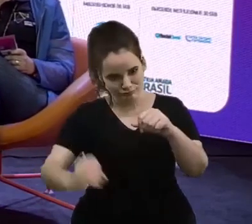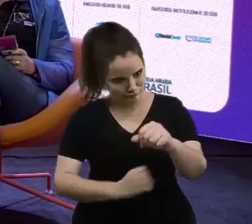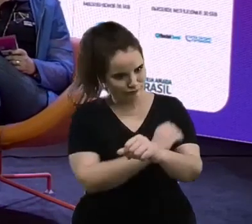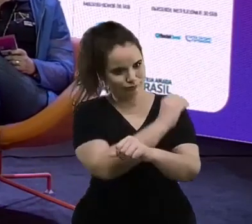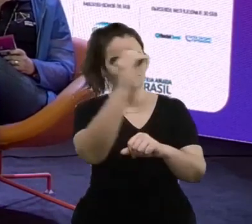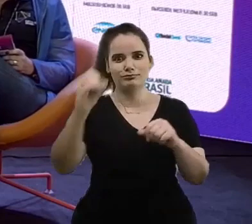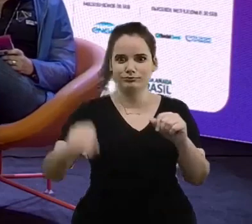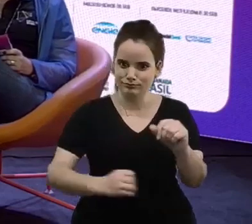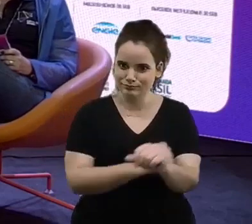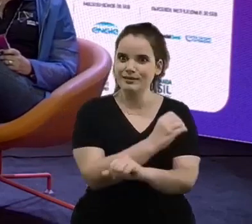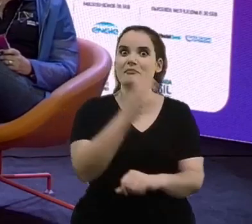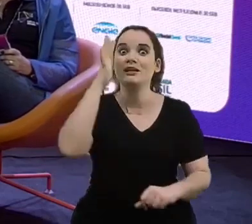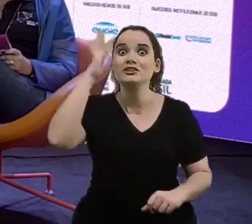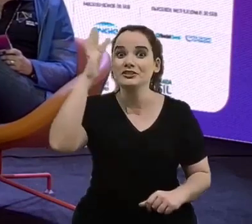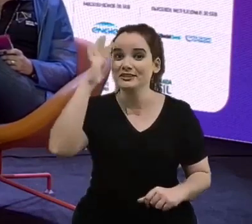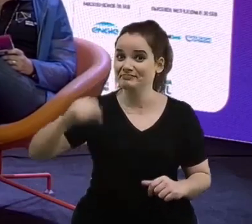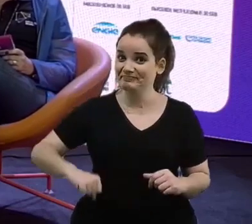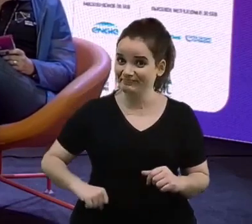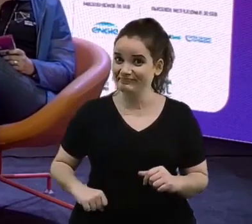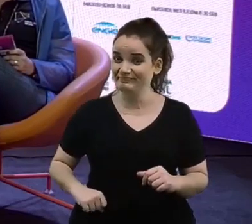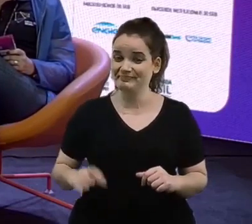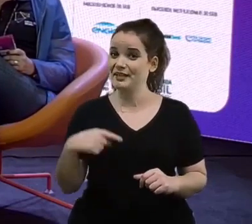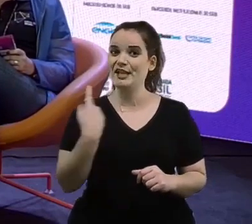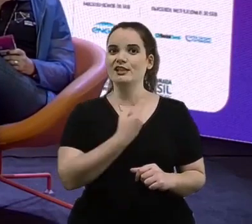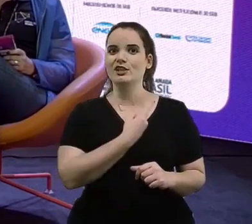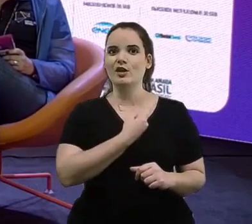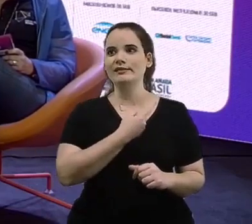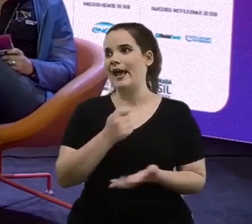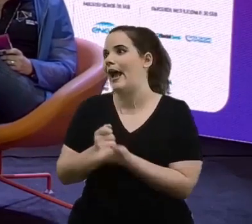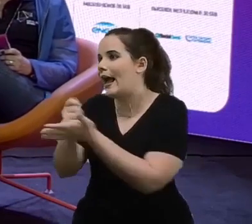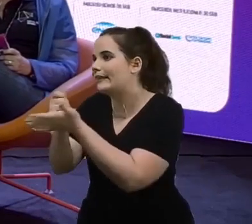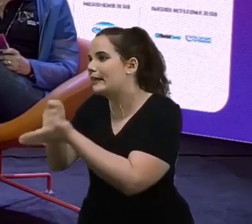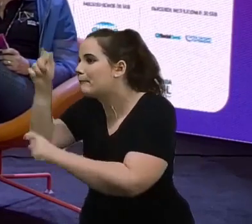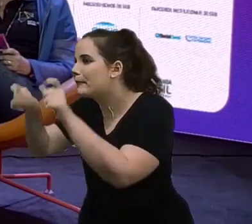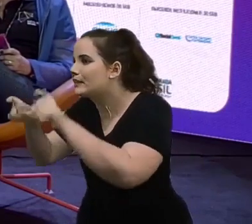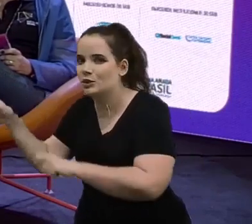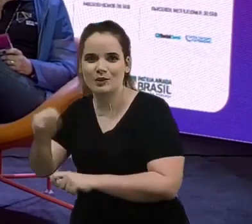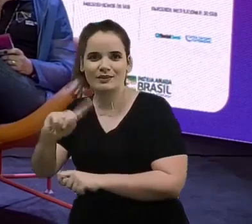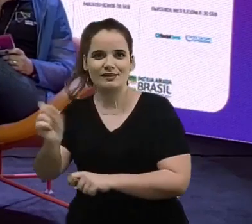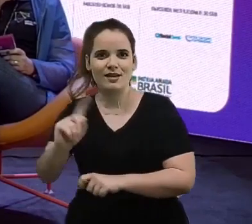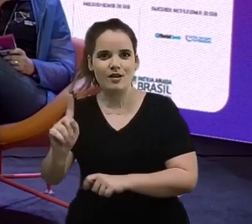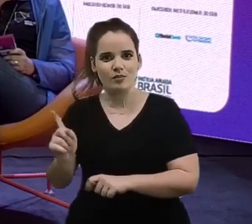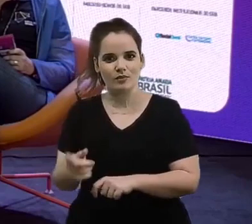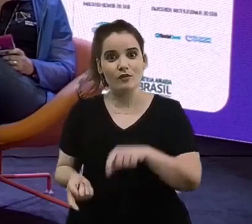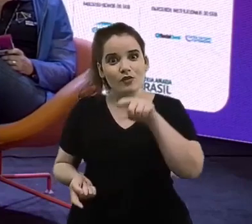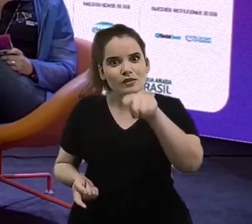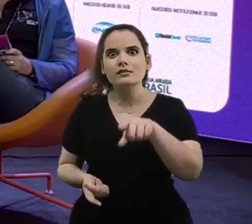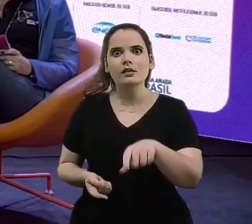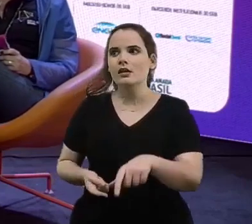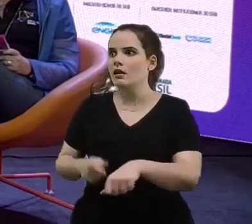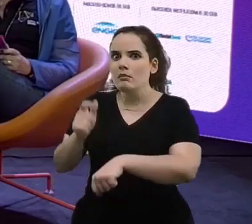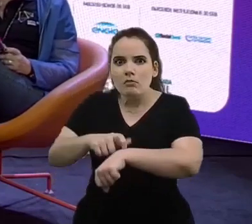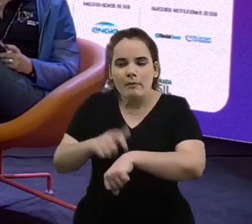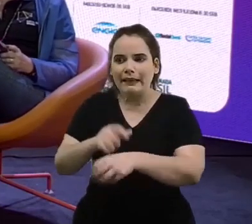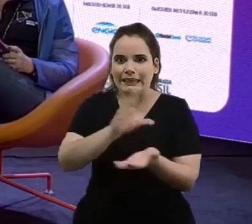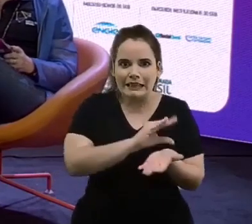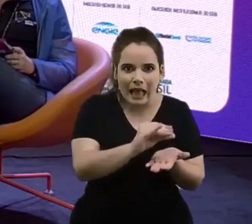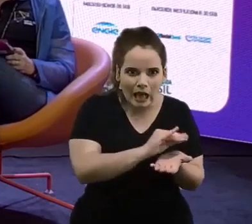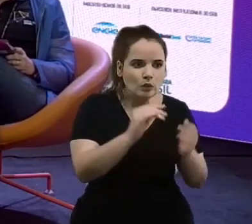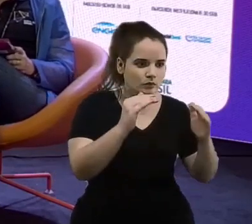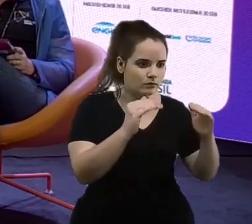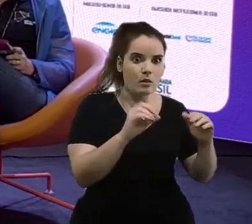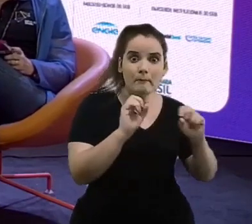a gente já adotou Vitor, a gente não quer mais se separar de Vitor. E aqui, para finalizar, eu não poderia deixar de trazer a foto